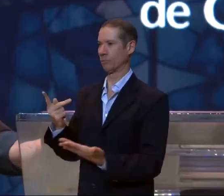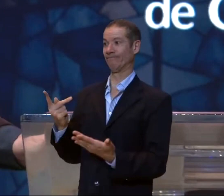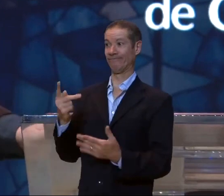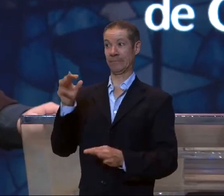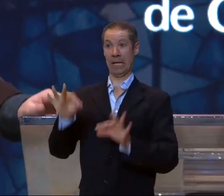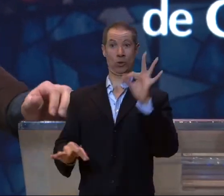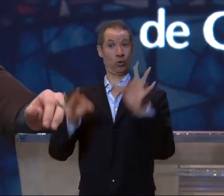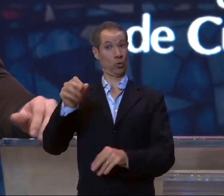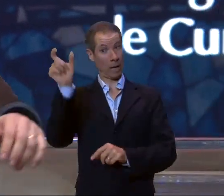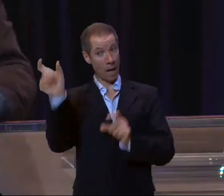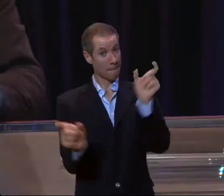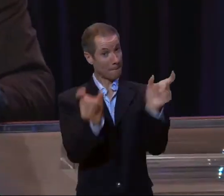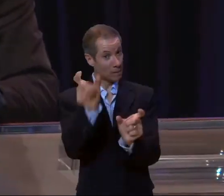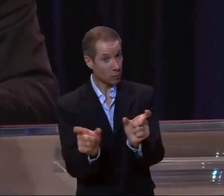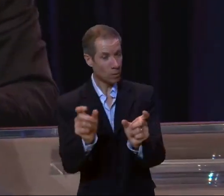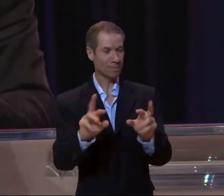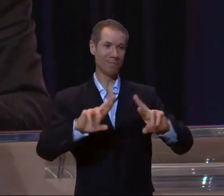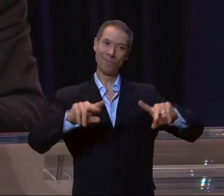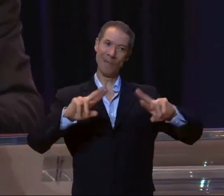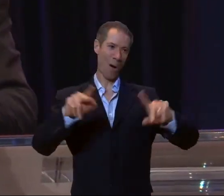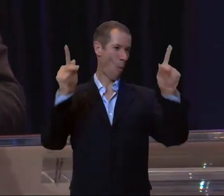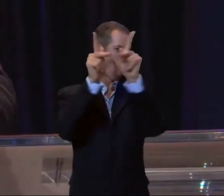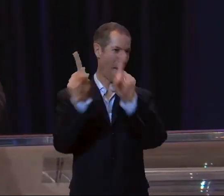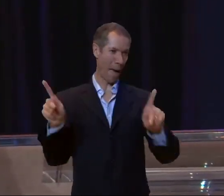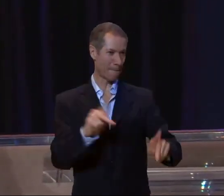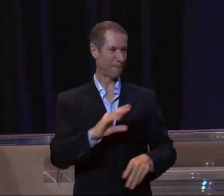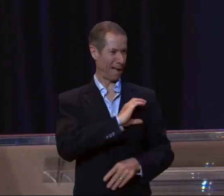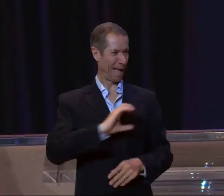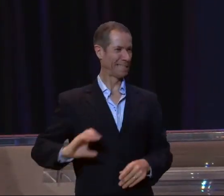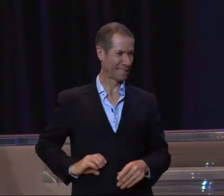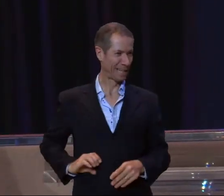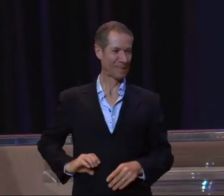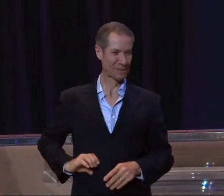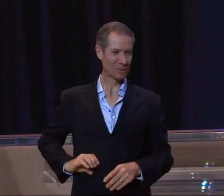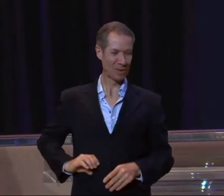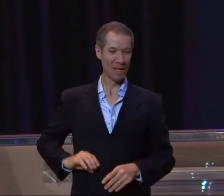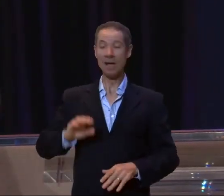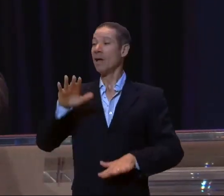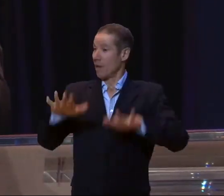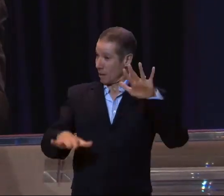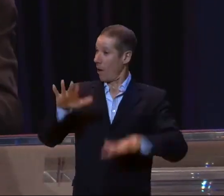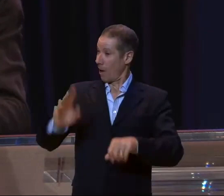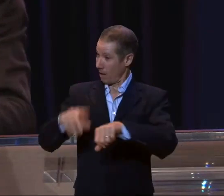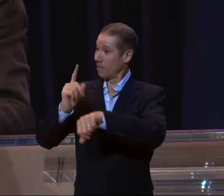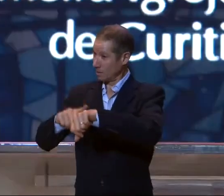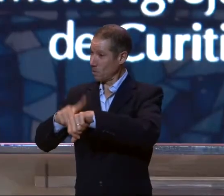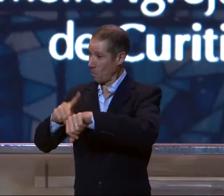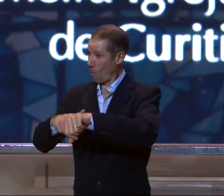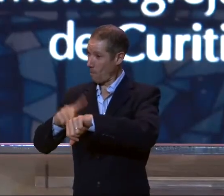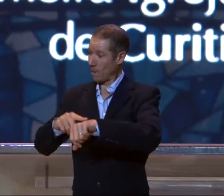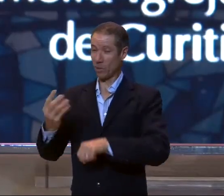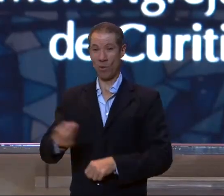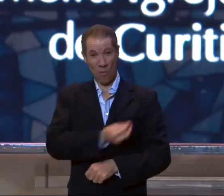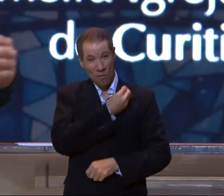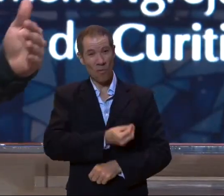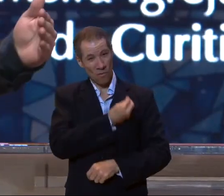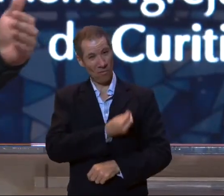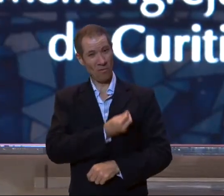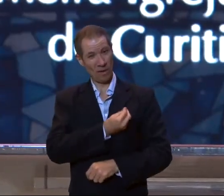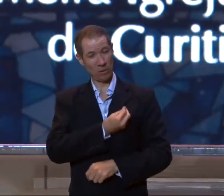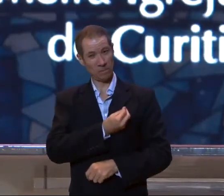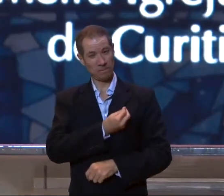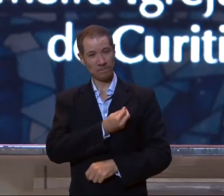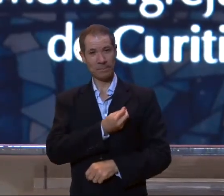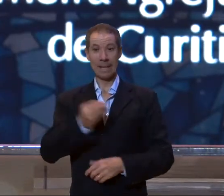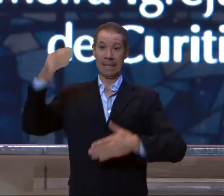pessoas, não é a paz de Cristo. E talvez nesse momento que a gente está vivendo, que envolveu